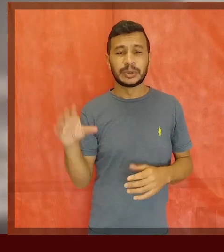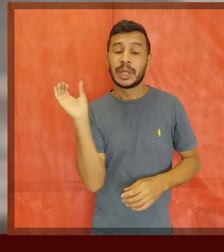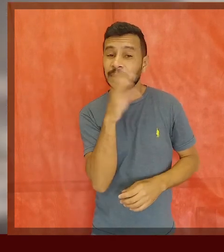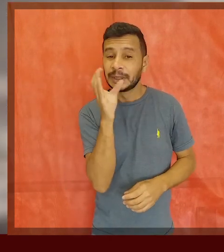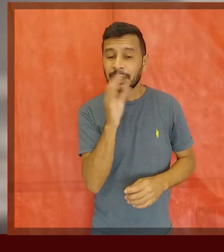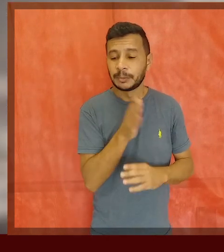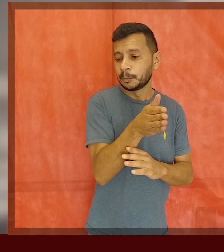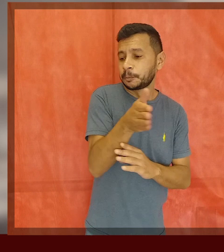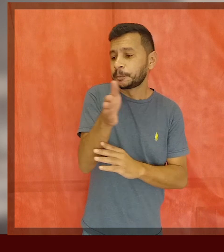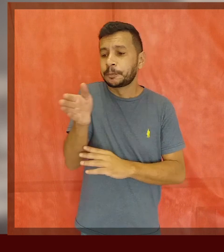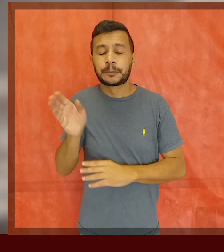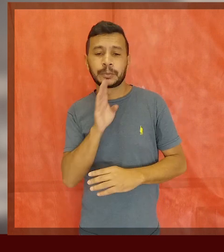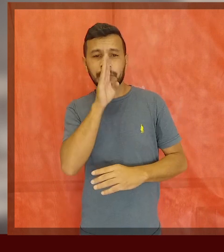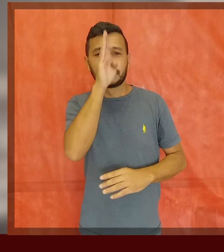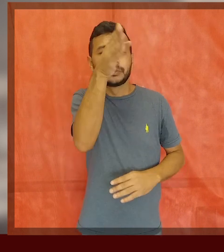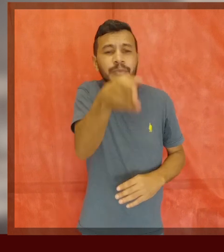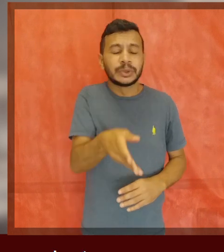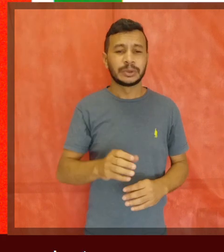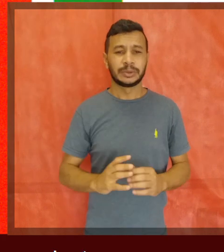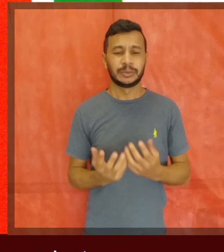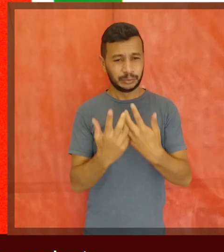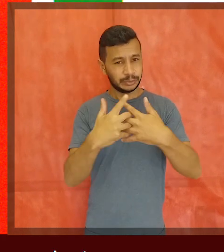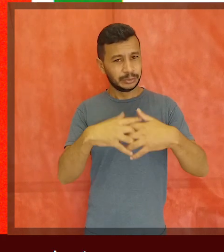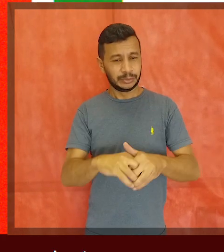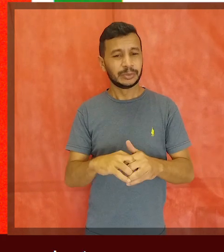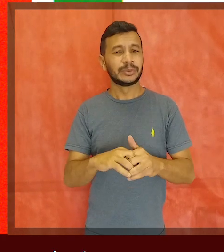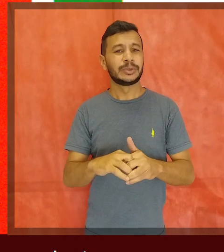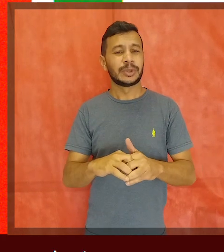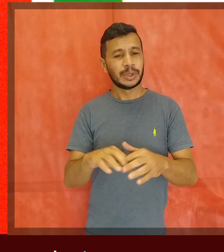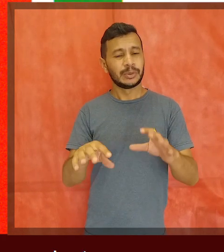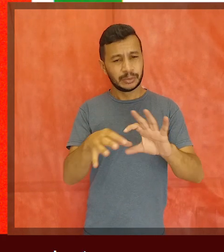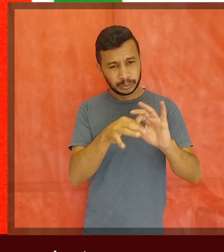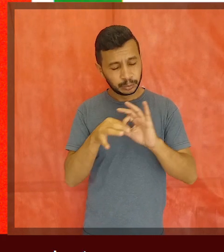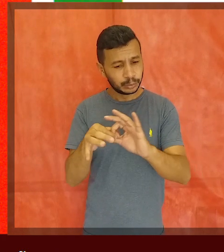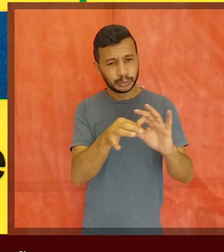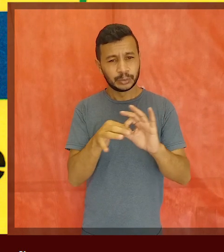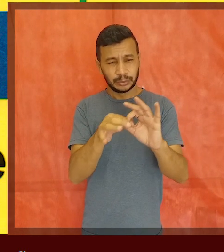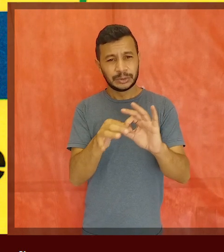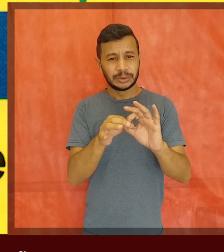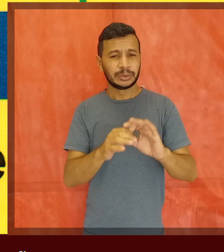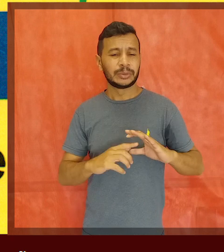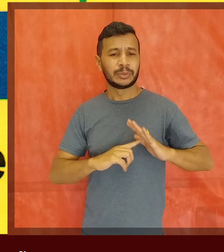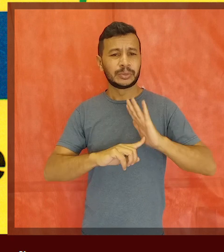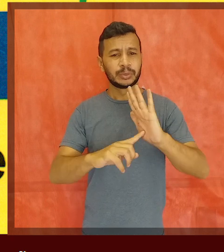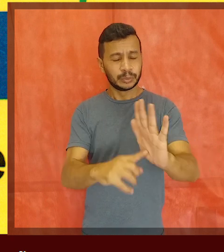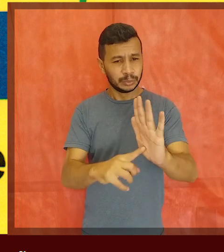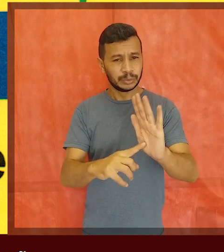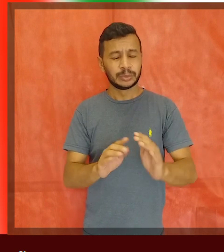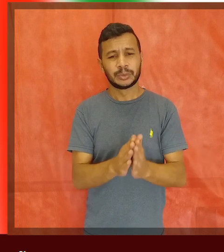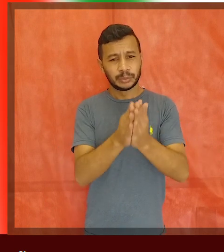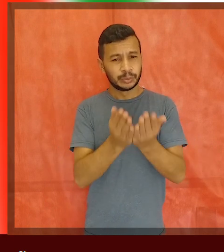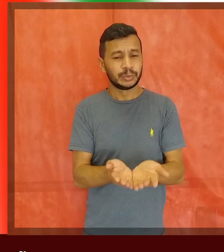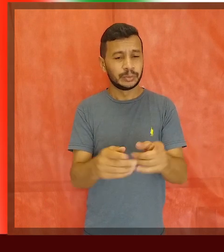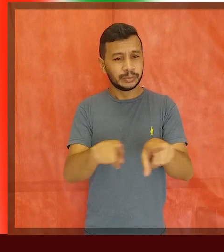rapidamente diante das denúncias dos sindicatos. A subdelegada do trabalho, que apoiava o trabalho conjunto, chegou a lançar livro para